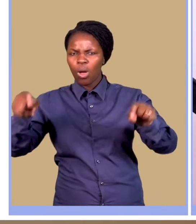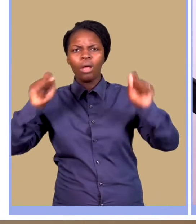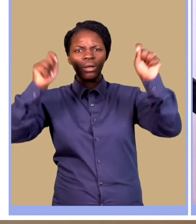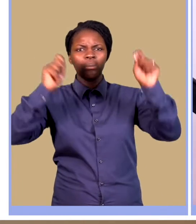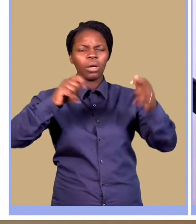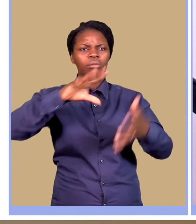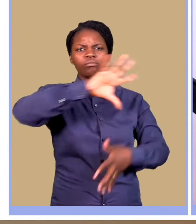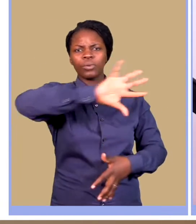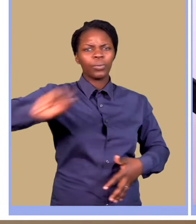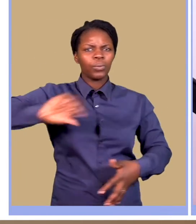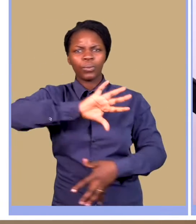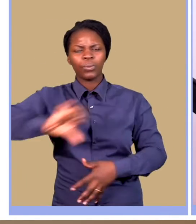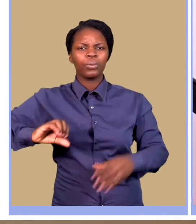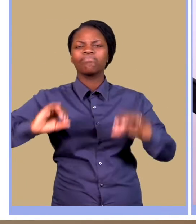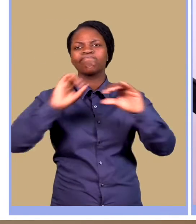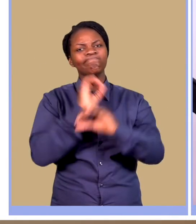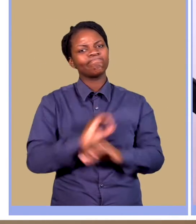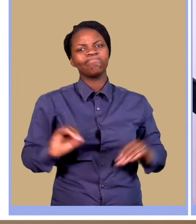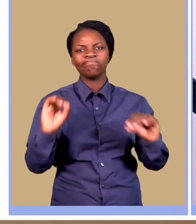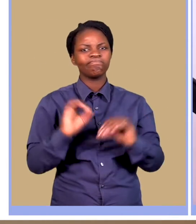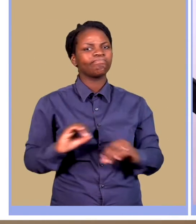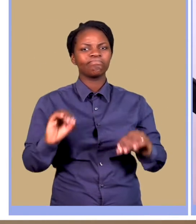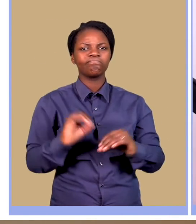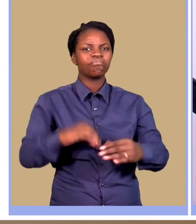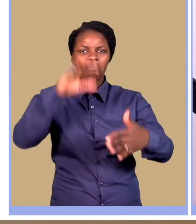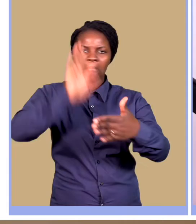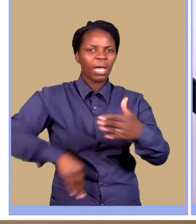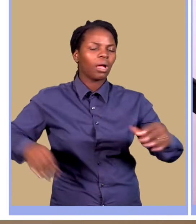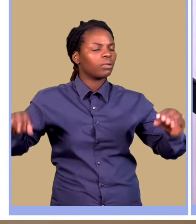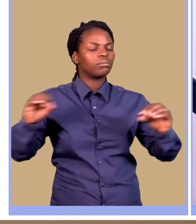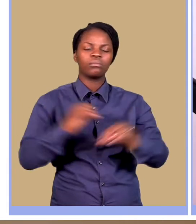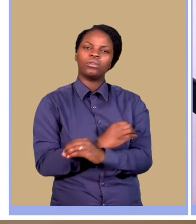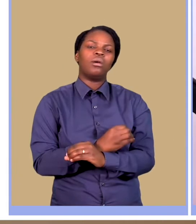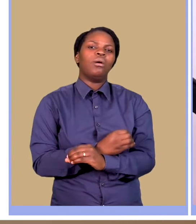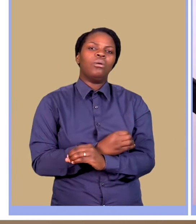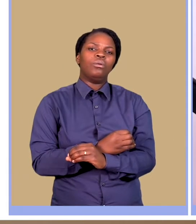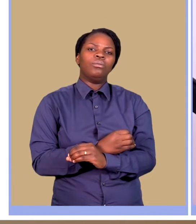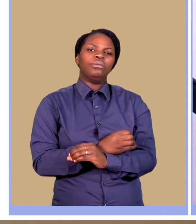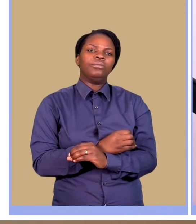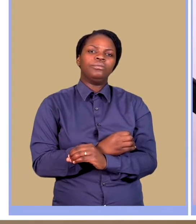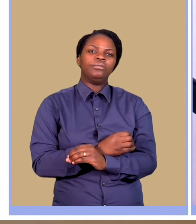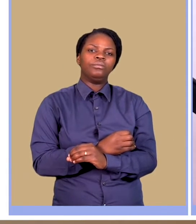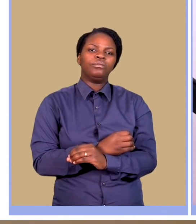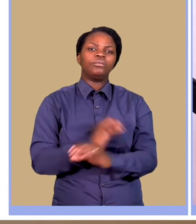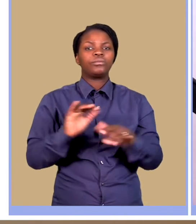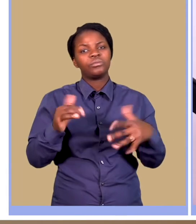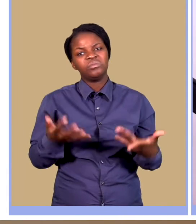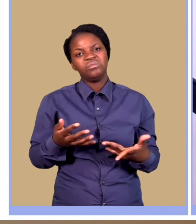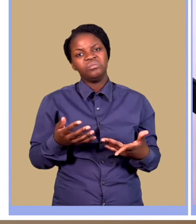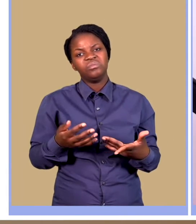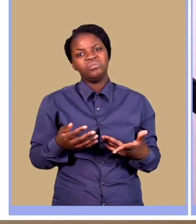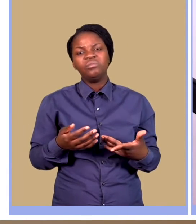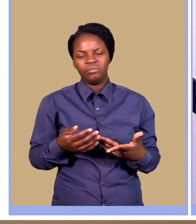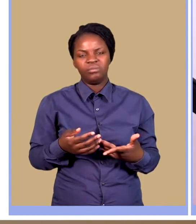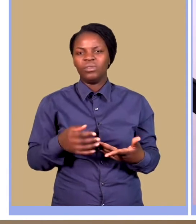retira aqueles seus panfletos, ou seja, tudo mais o que a pessoa colou. E vamos verificar que